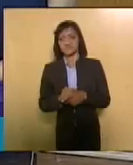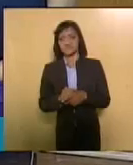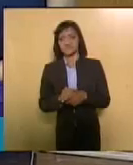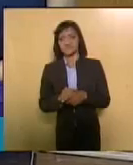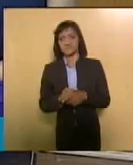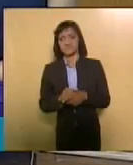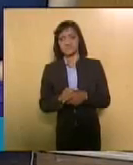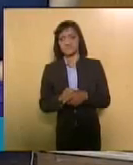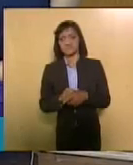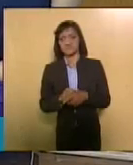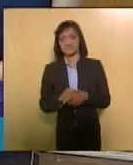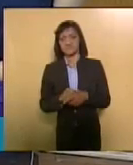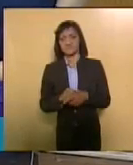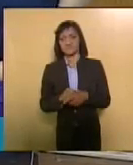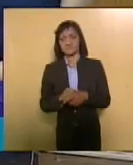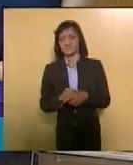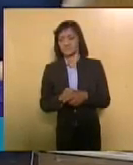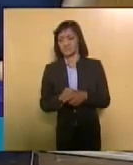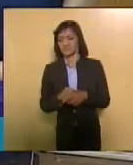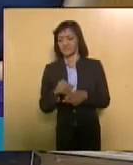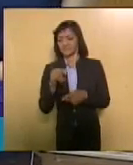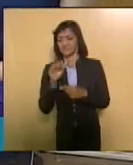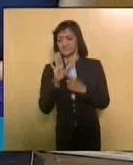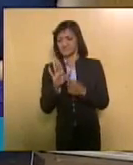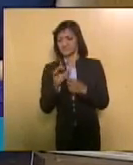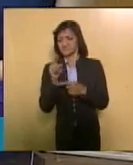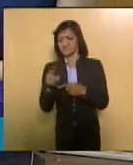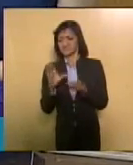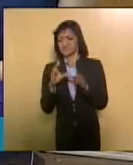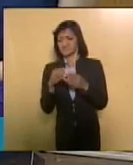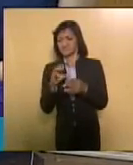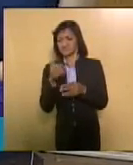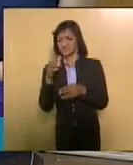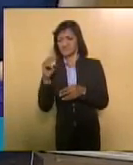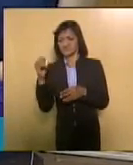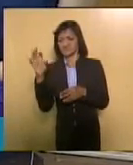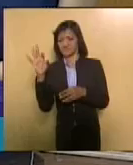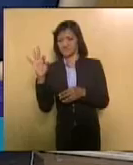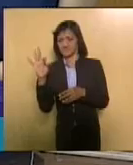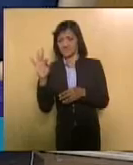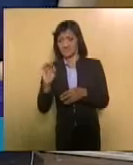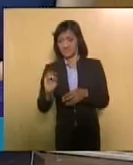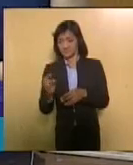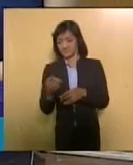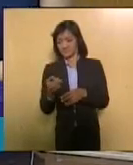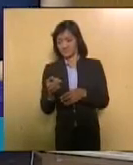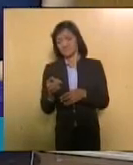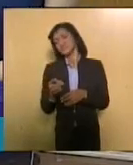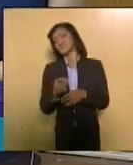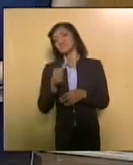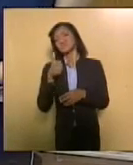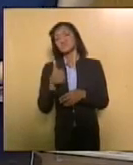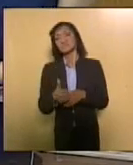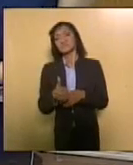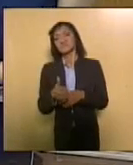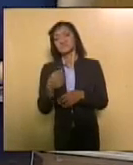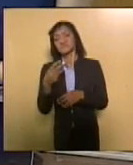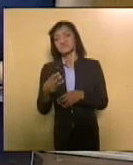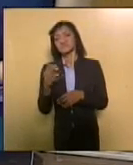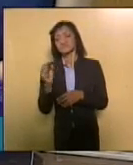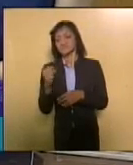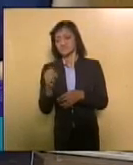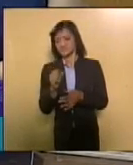percentual o Não essa é a taxa pro grupo de 100.000 o crescimento em 10 anos é 138